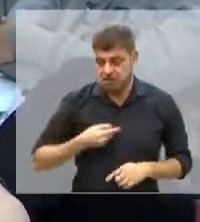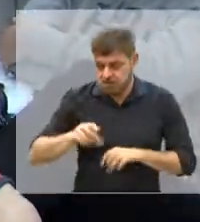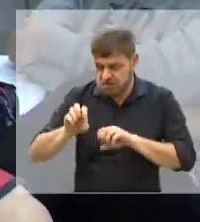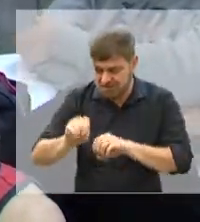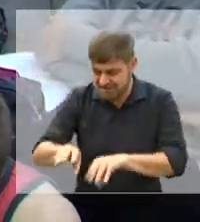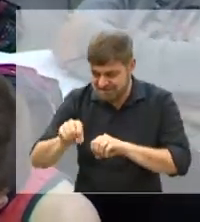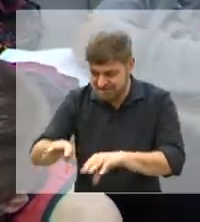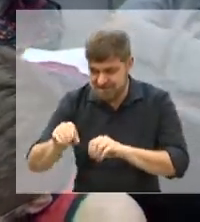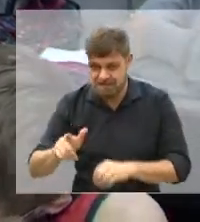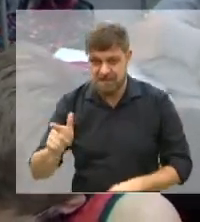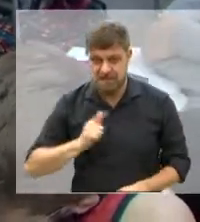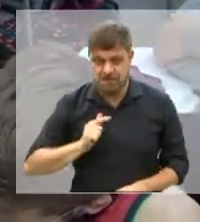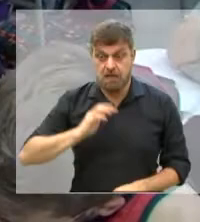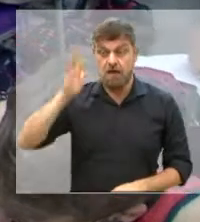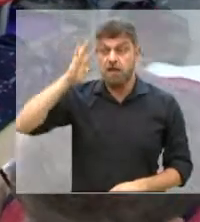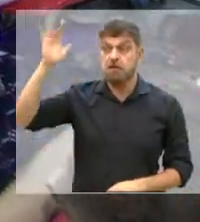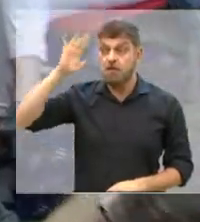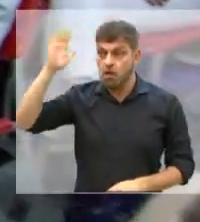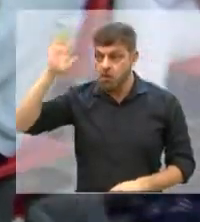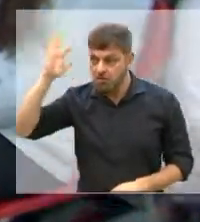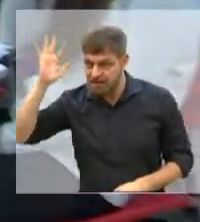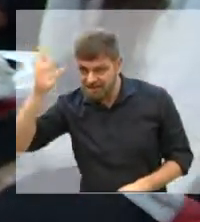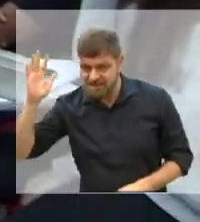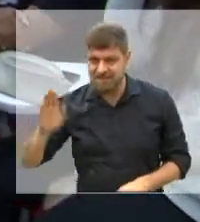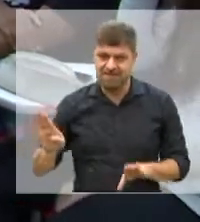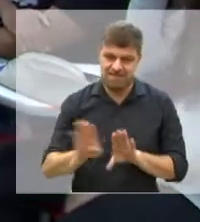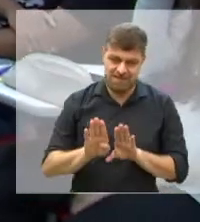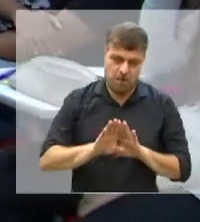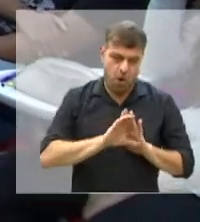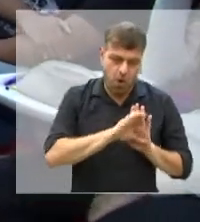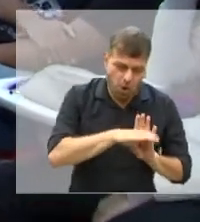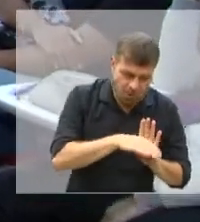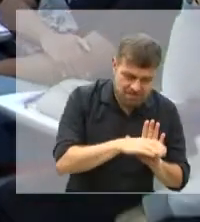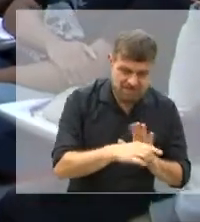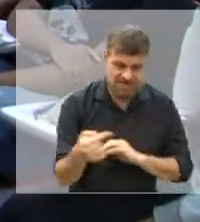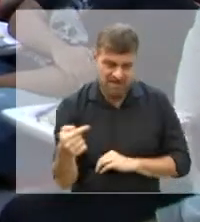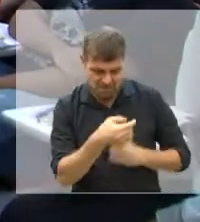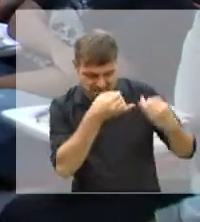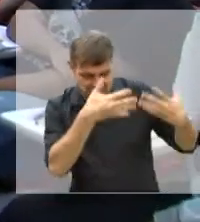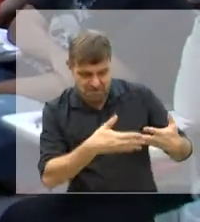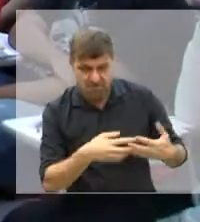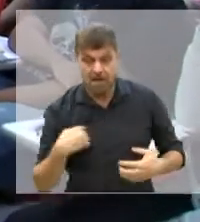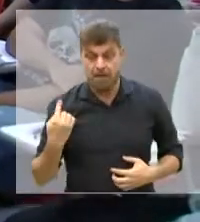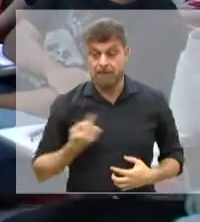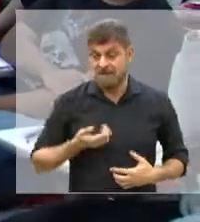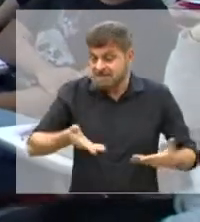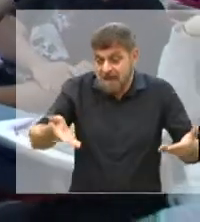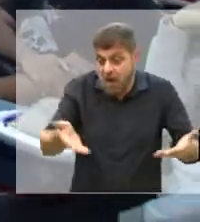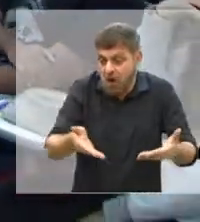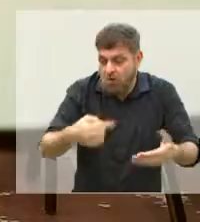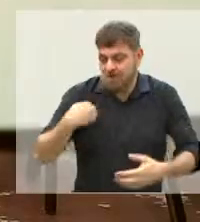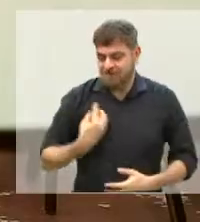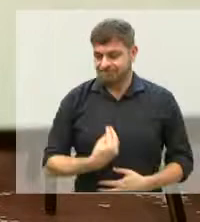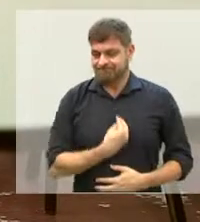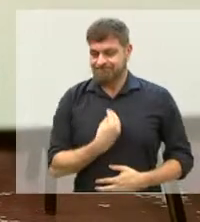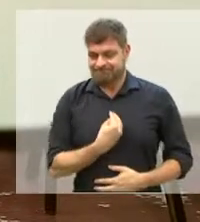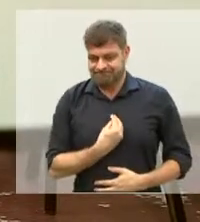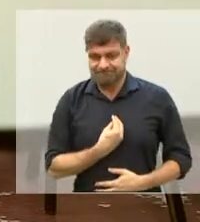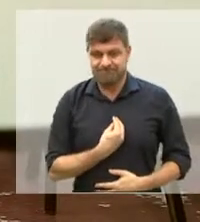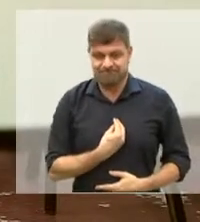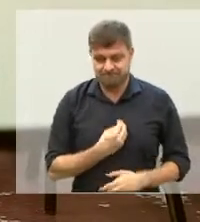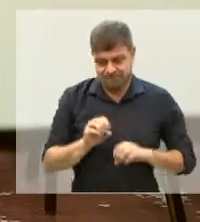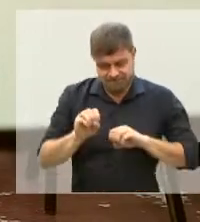mesmo sendo fruto de teorias tão seculares, né, como o professor Nelson dizia, continua muito atual. Ele né? Então, como que eu estabeleço... estabeleço... no